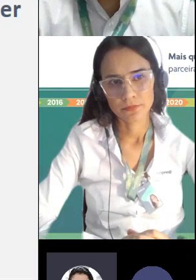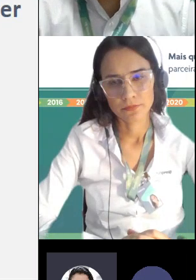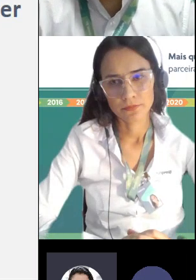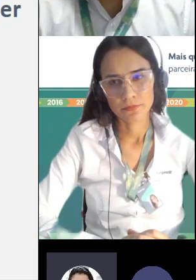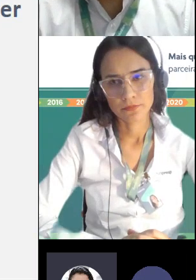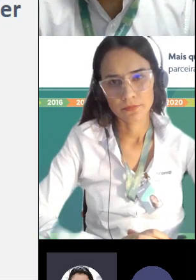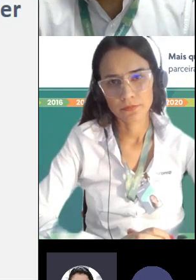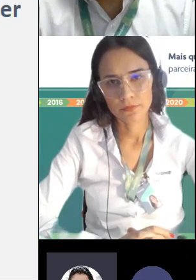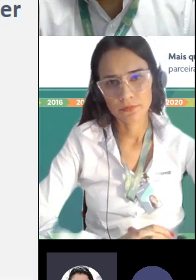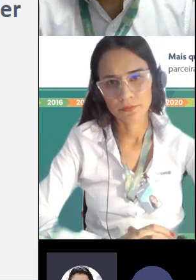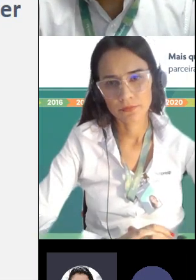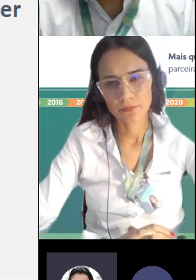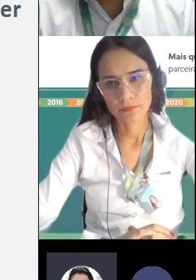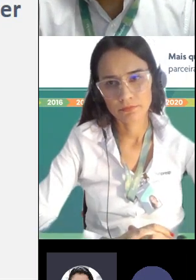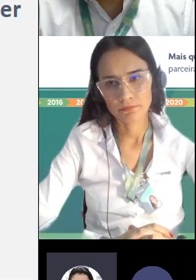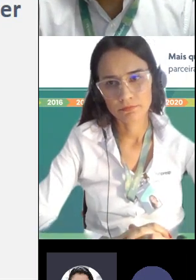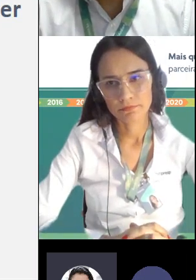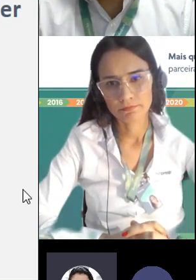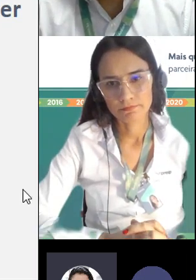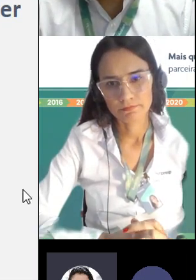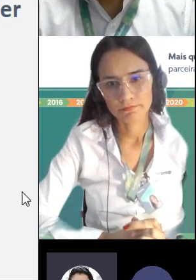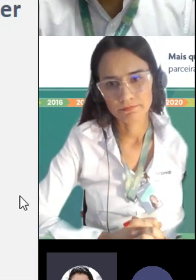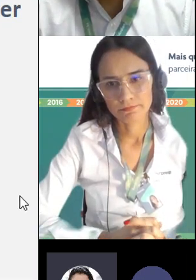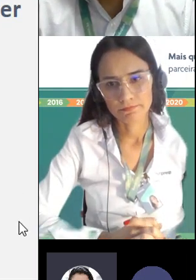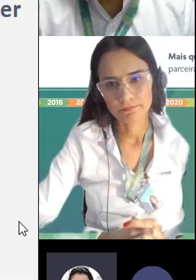Quer fazer uma pergunta?